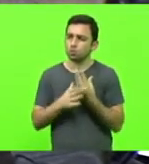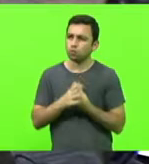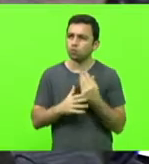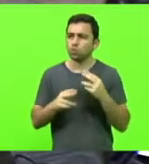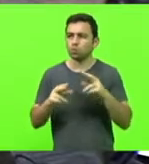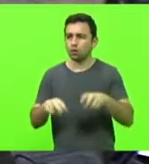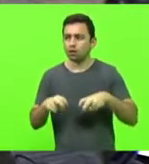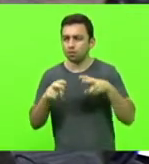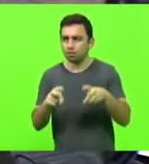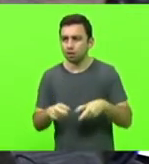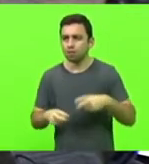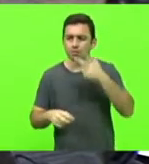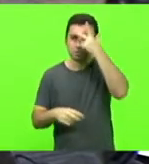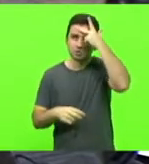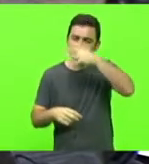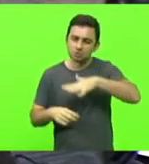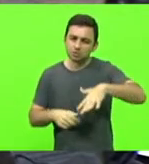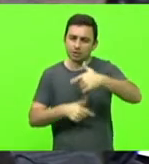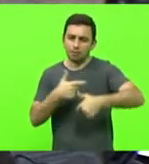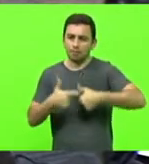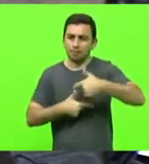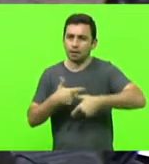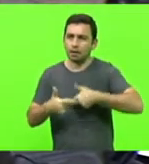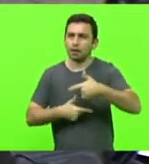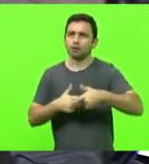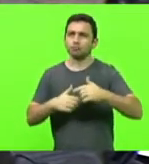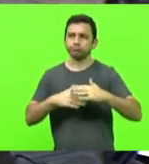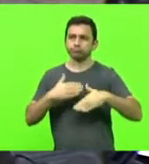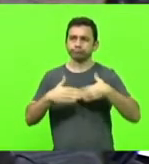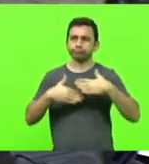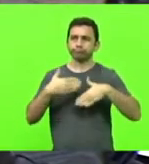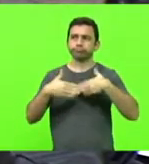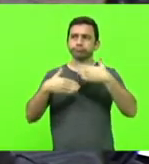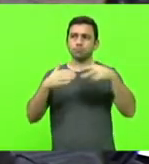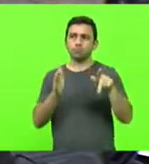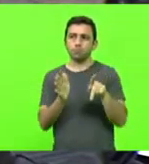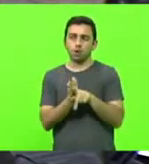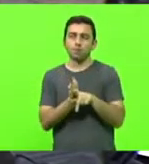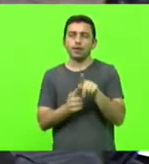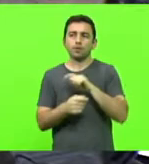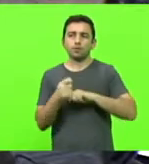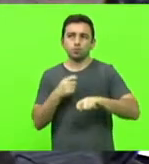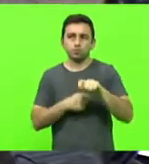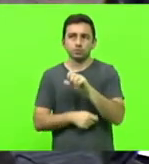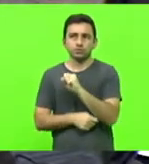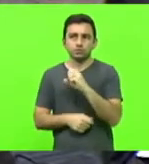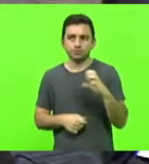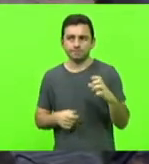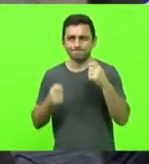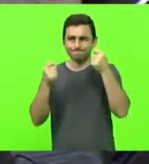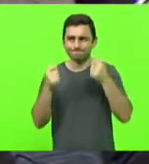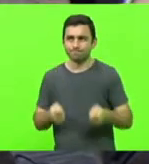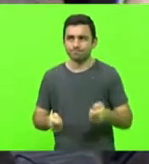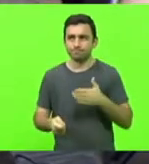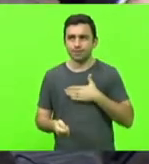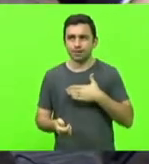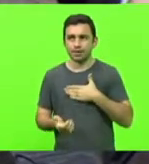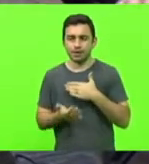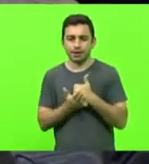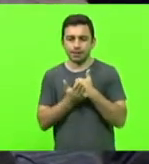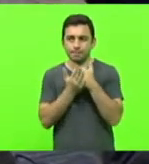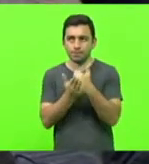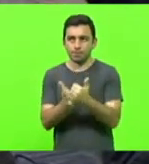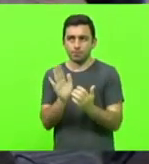essa gente trabalha, constrói uma grande mola propulsora da economia catarinense. Então, firmo aqui o meu apoio a essa proposição do